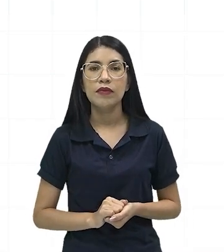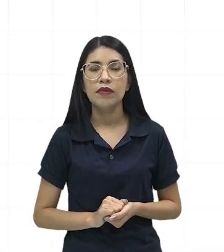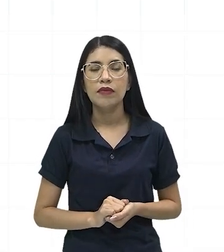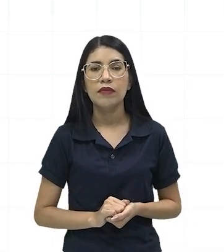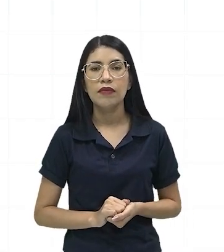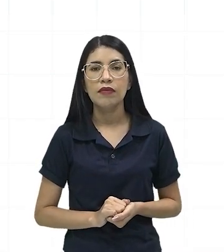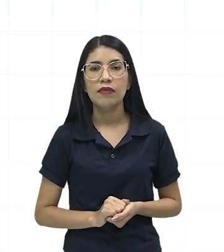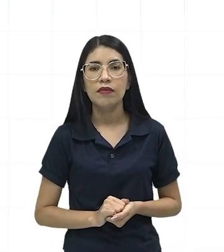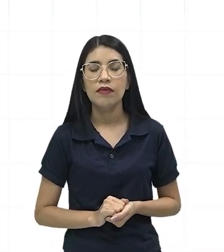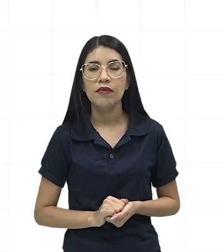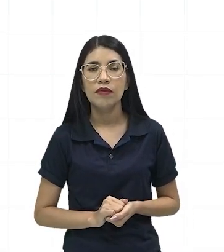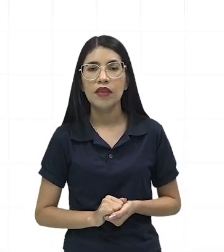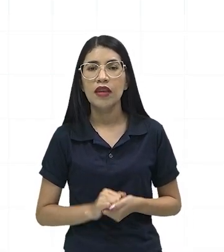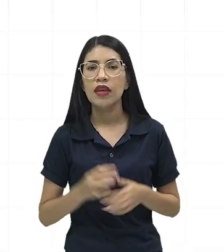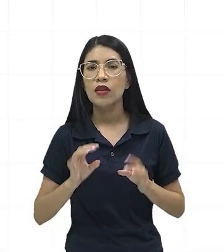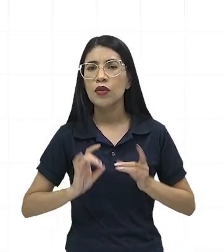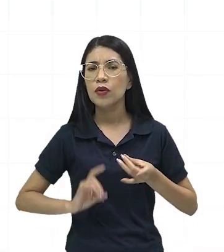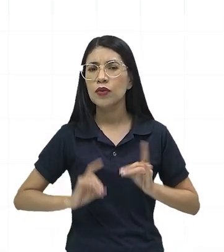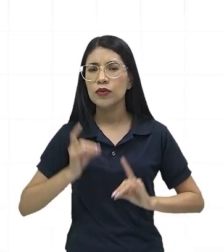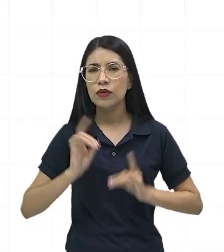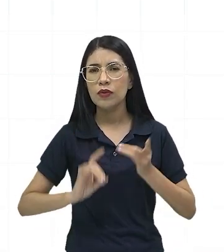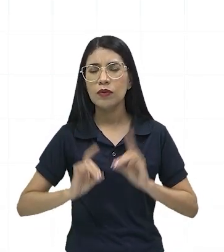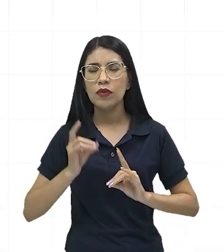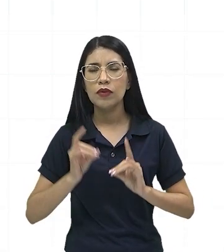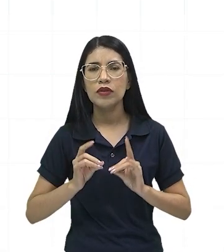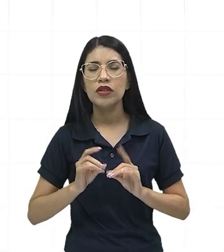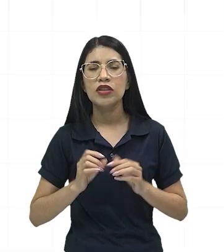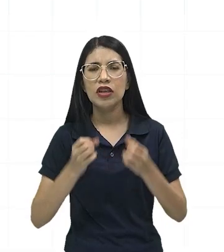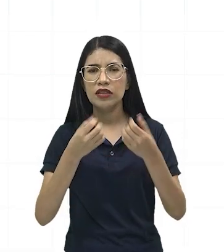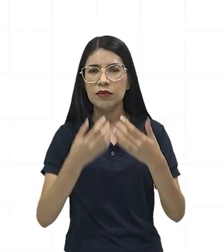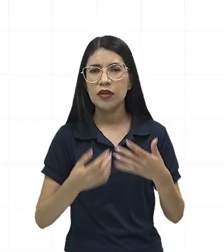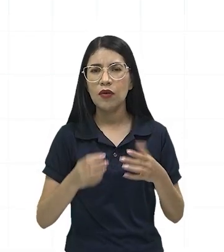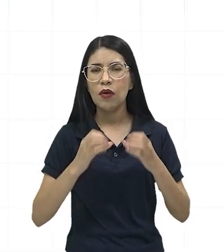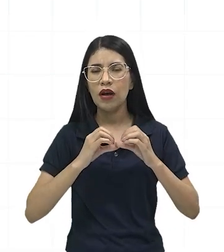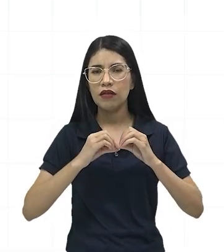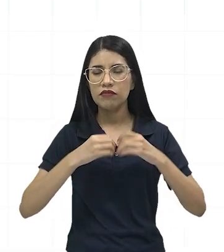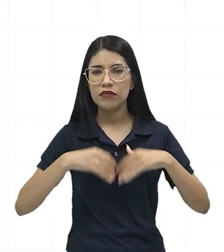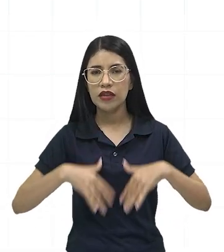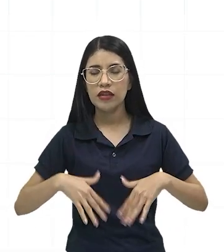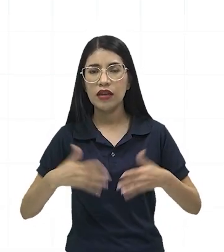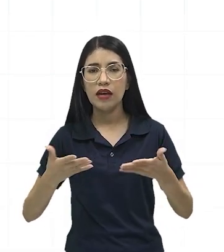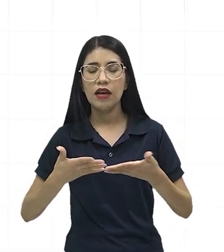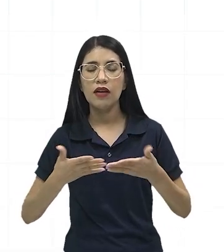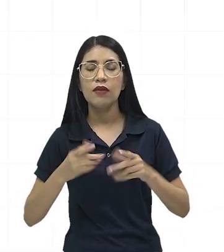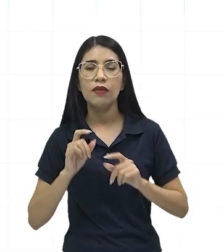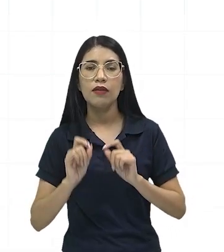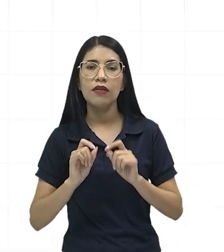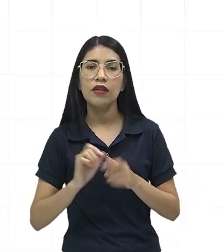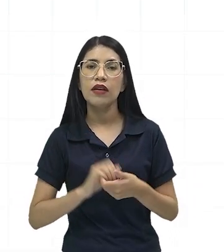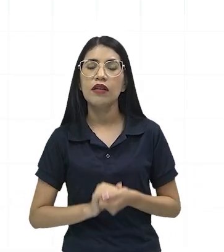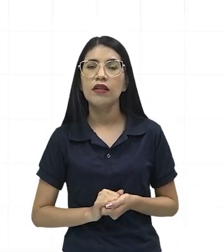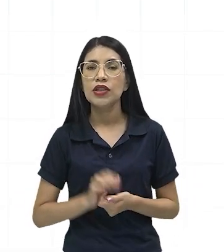contrário, certo? E os hormônios? Falamos muito de glândulas até aqui, vamos aí